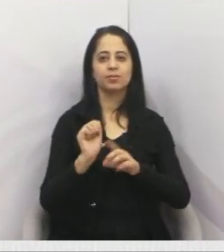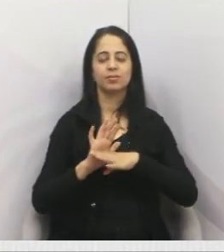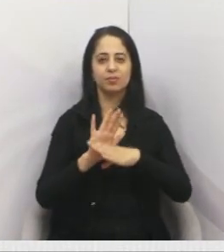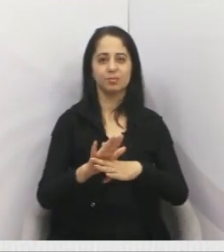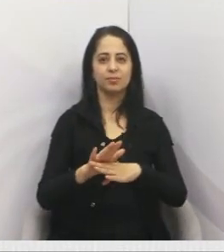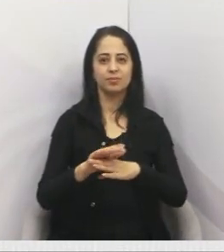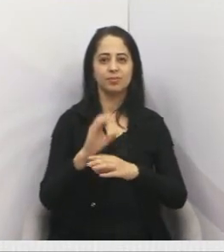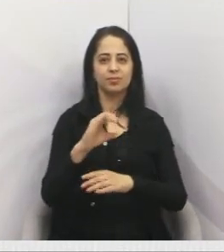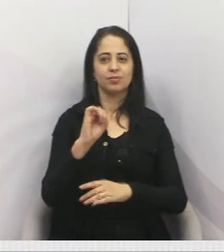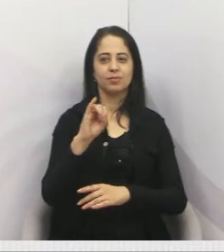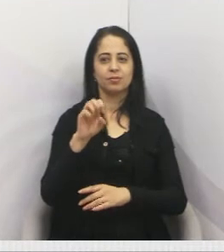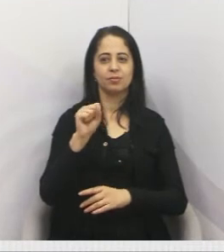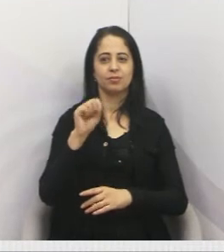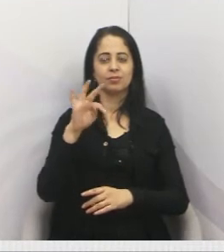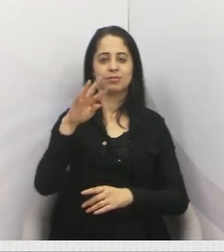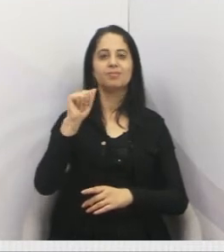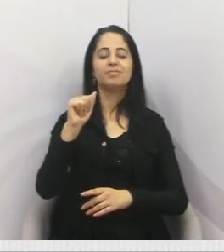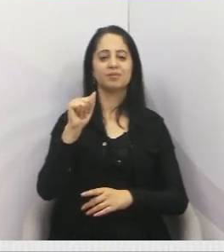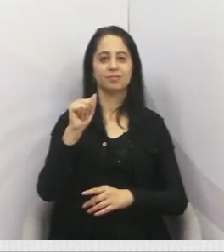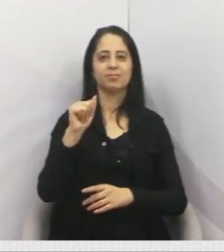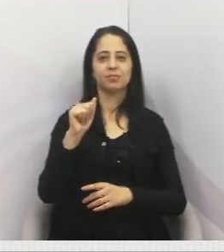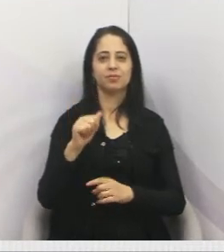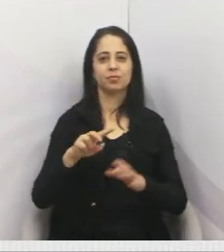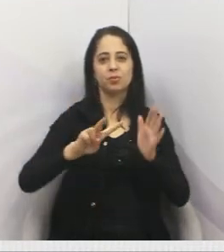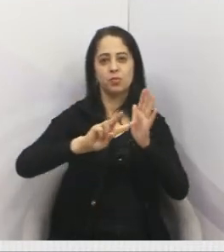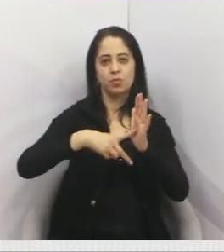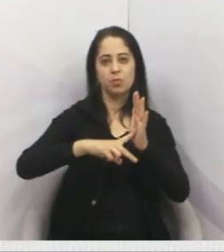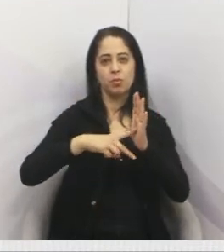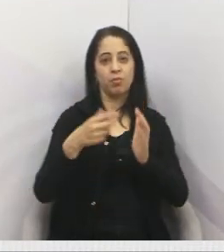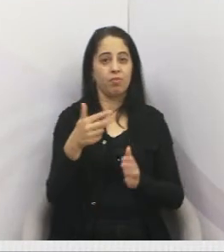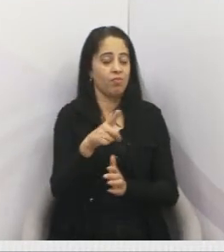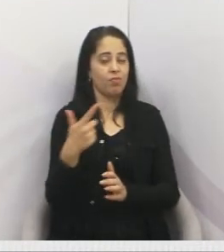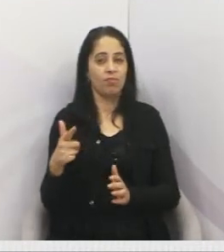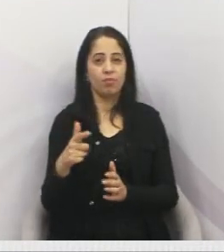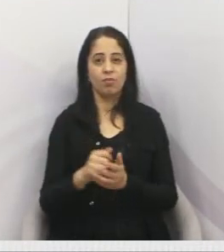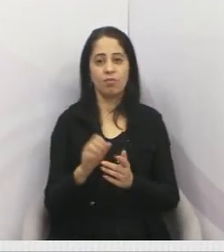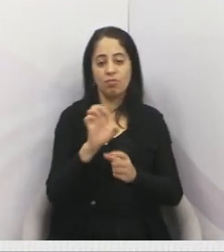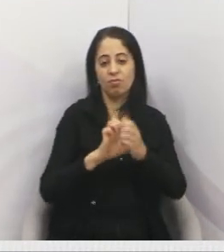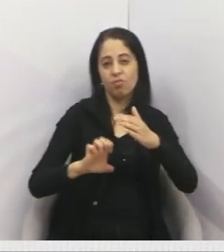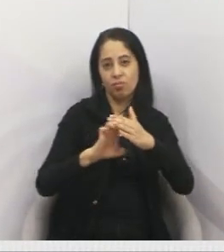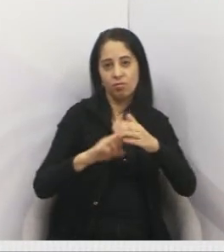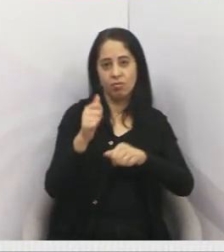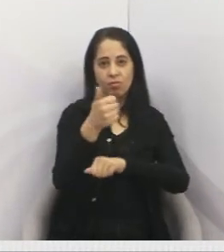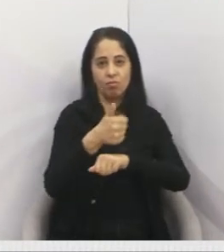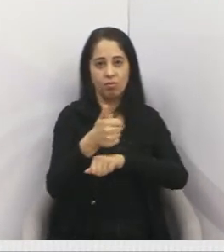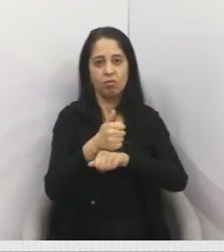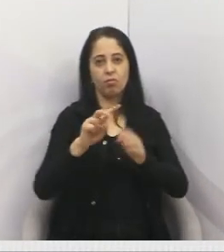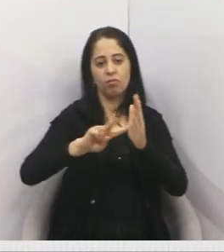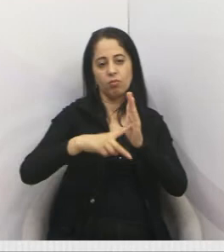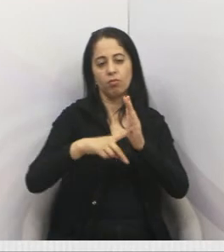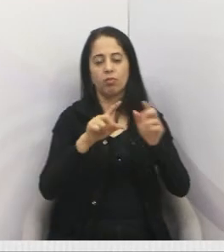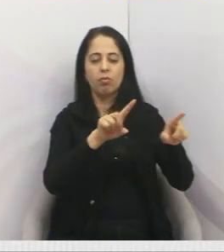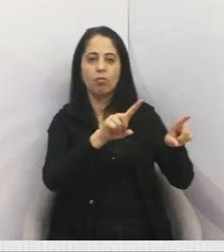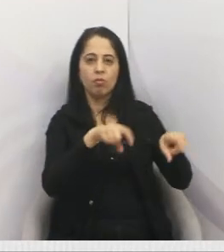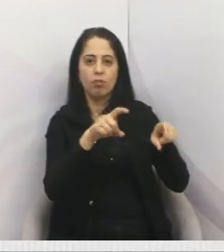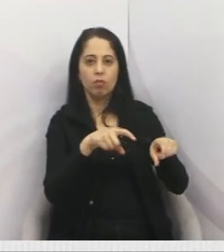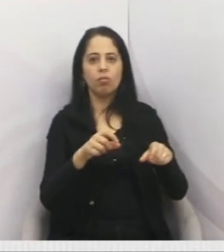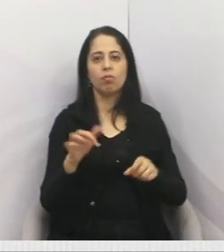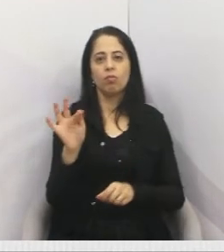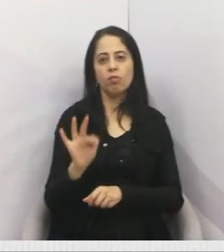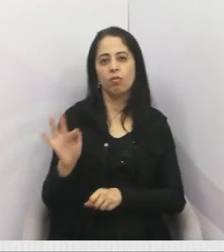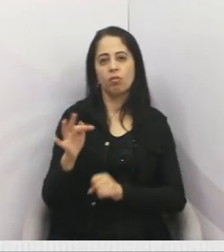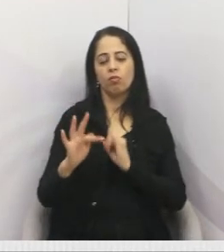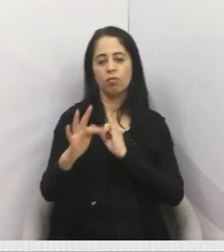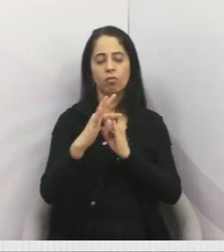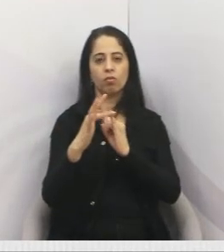Jardim Siestas, entidade de classe sindical em branco, empresas ou entidades profissionais, Sindicato Rural, entidades acadêmicas de